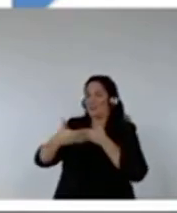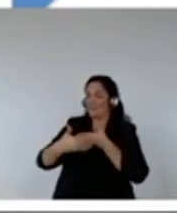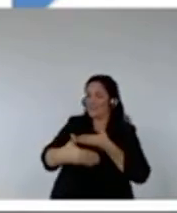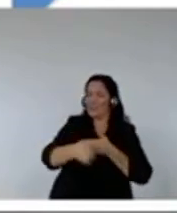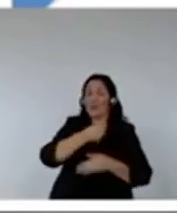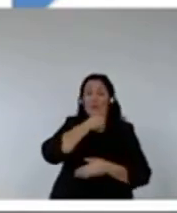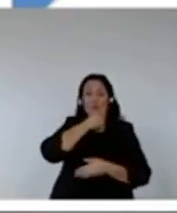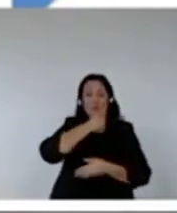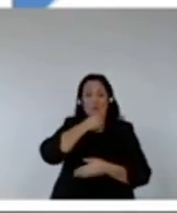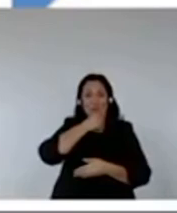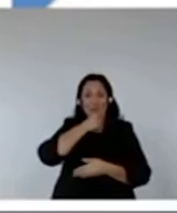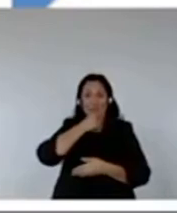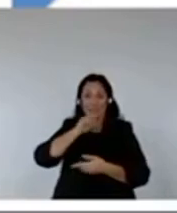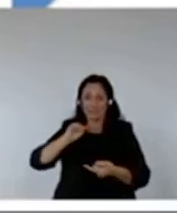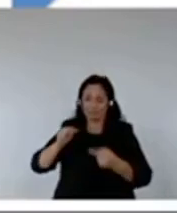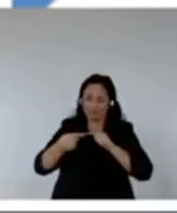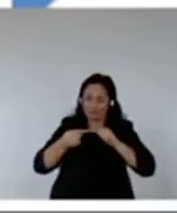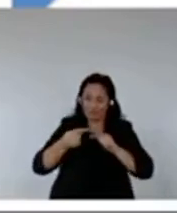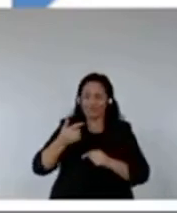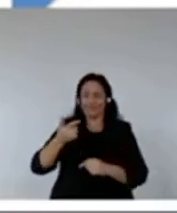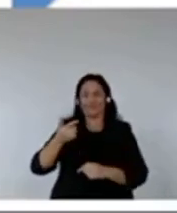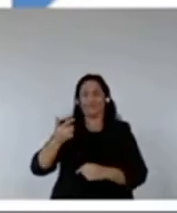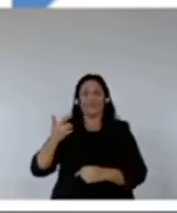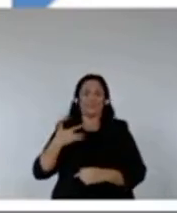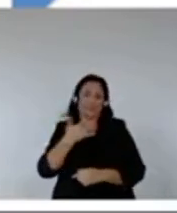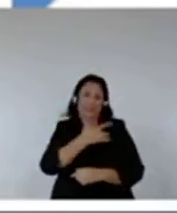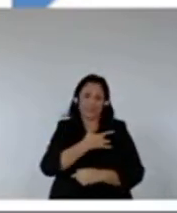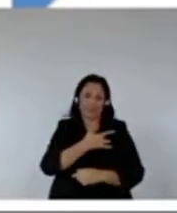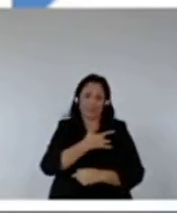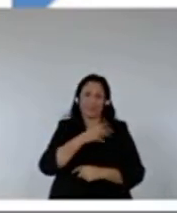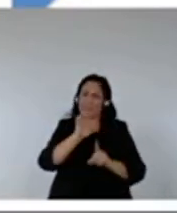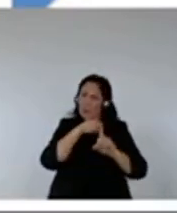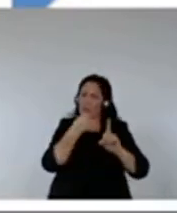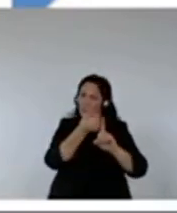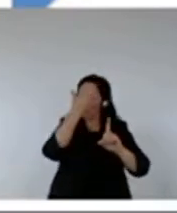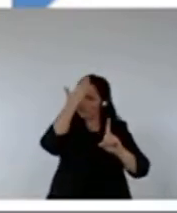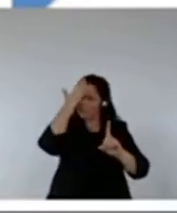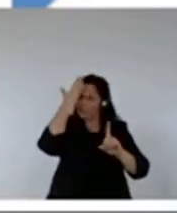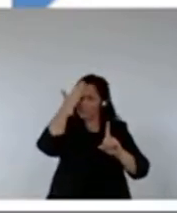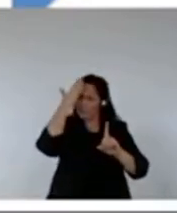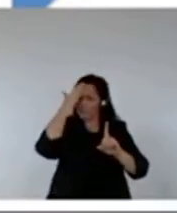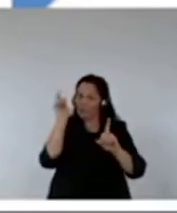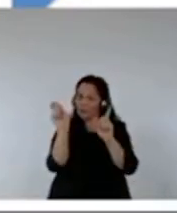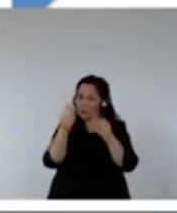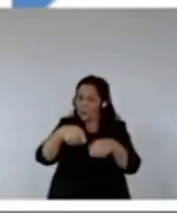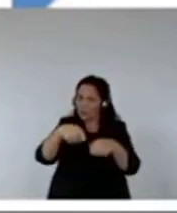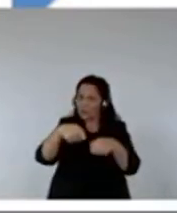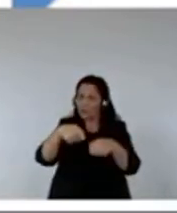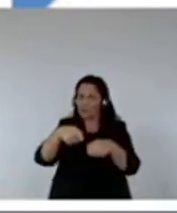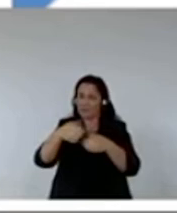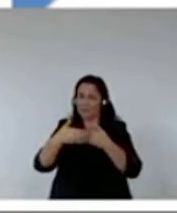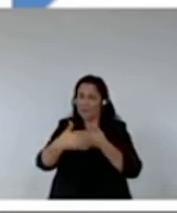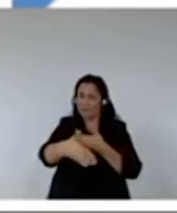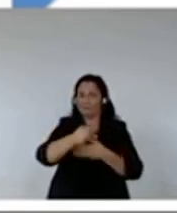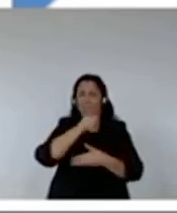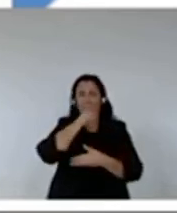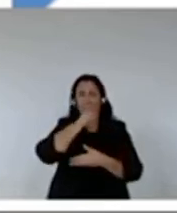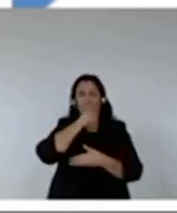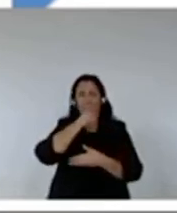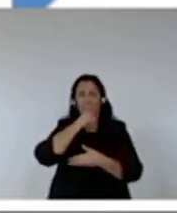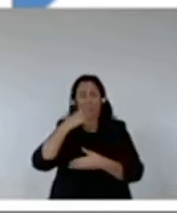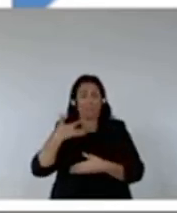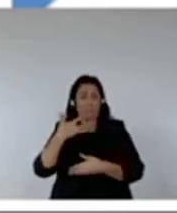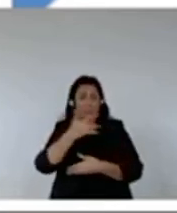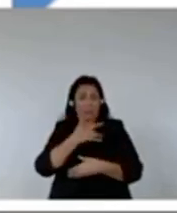saúde. Também foi uma coisa importante que a sociedade reconheceu. Poxa, espera um pouquinho, é possível ter um envelhecimento com saúde.